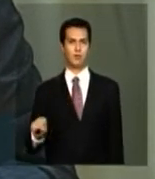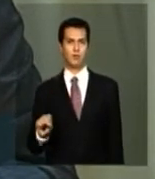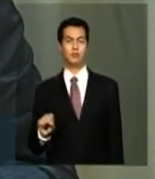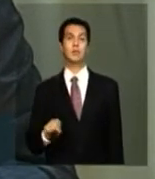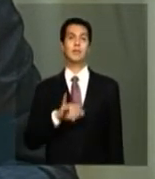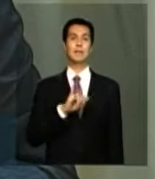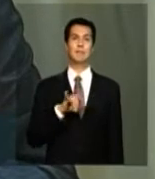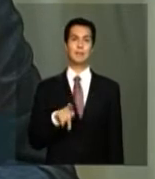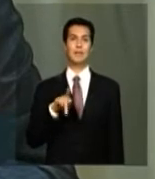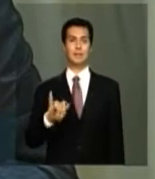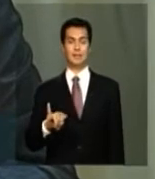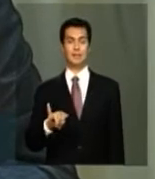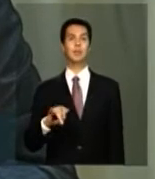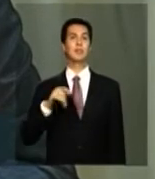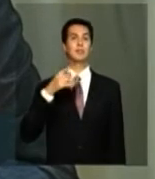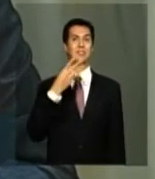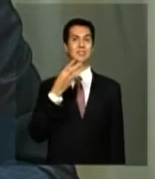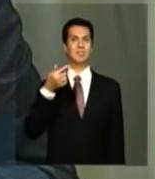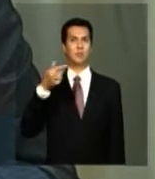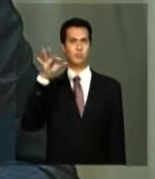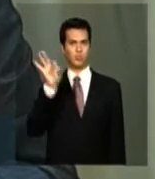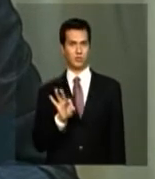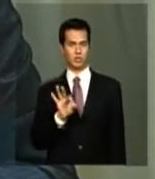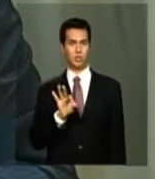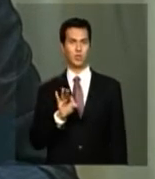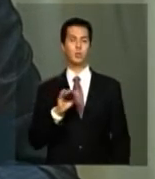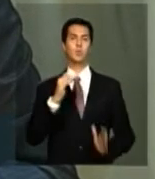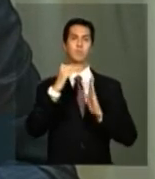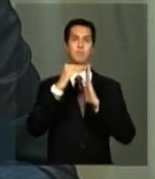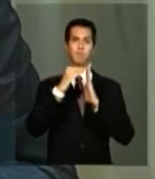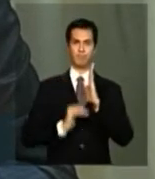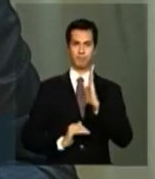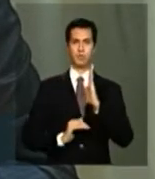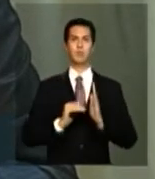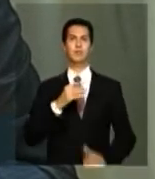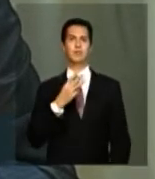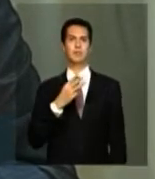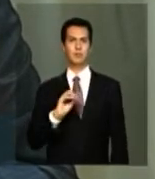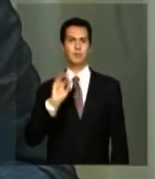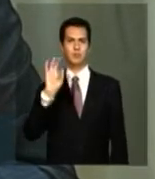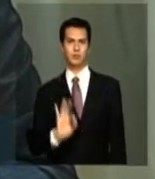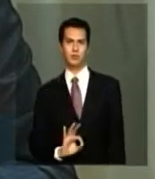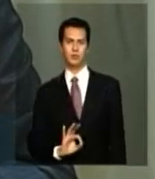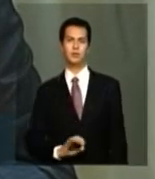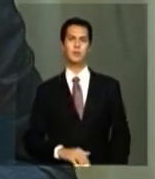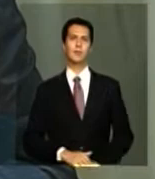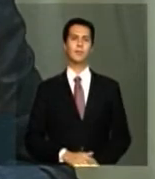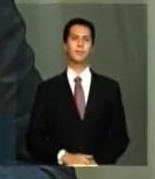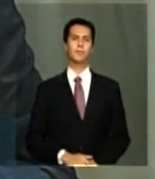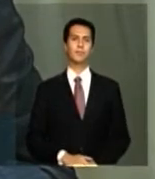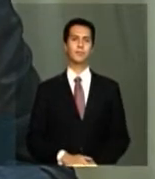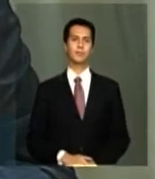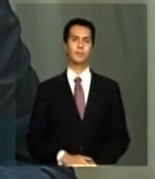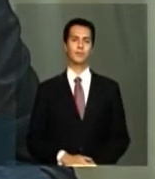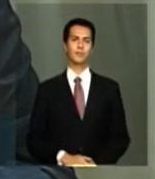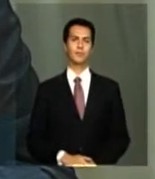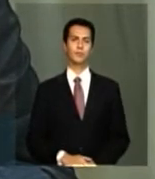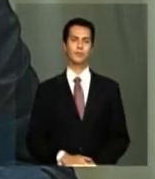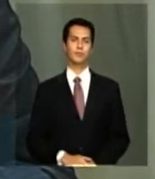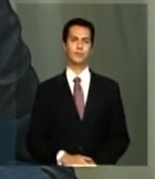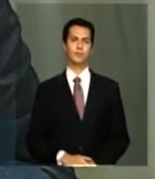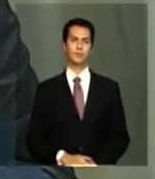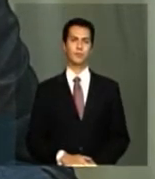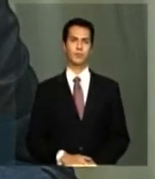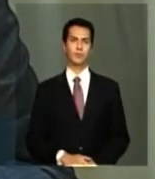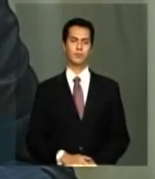de 37% para 30% né 7% para os que